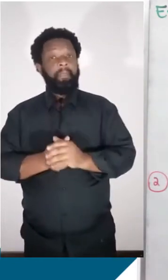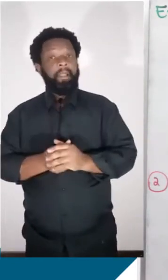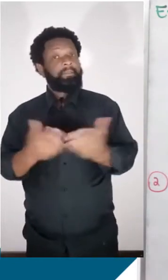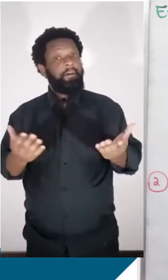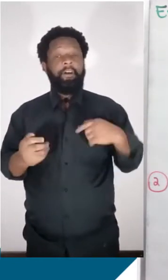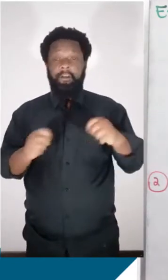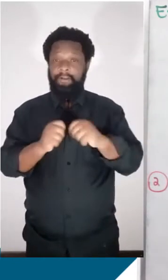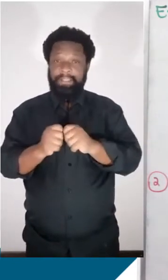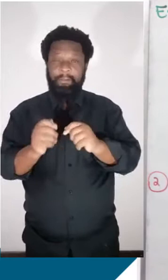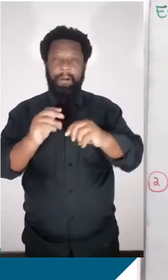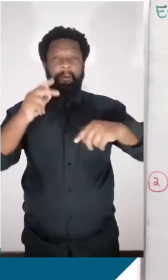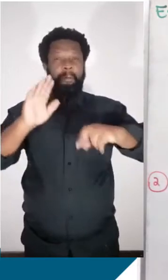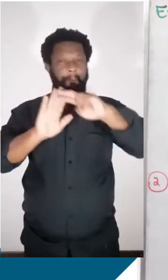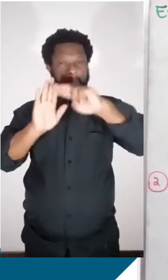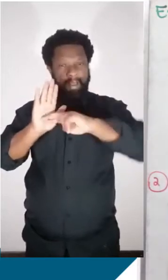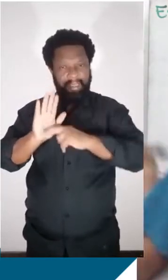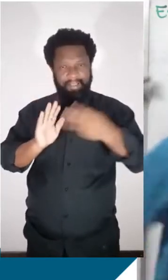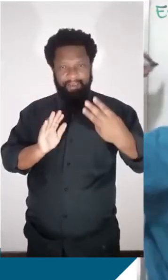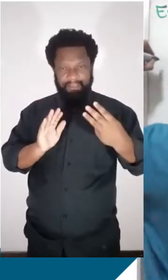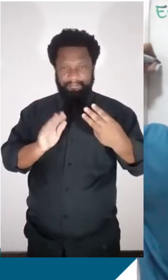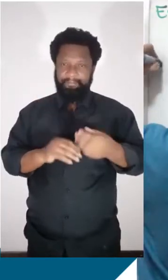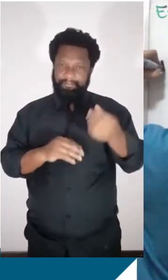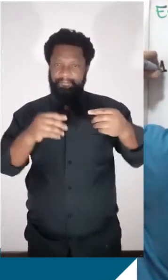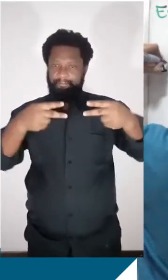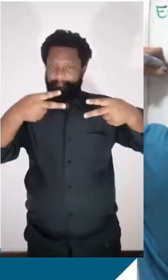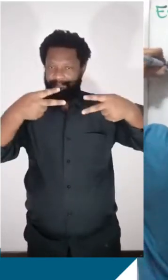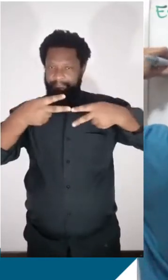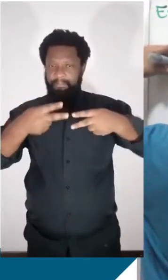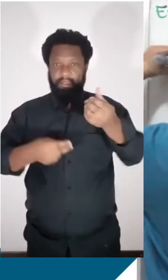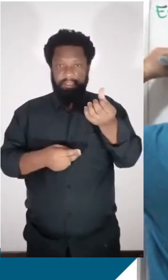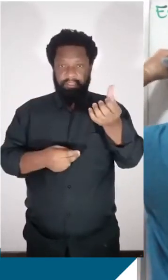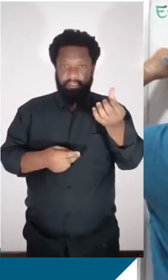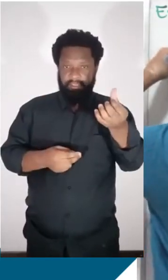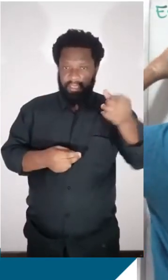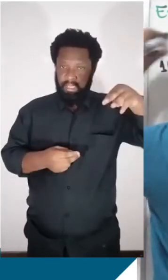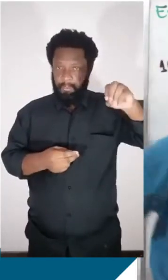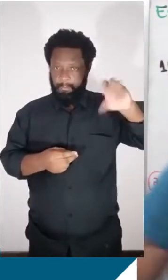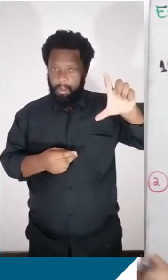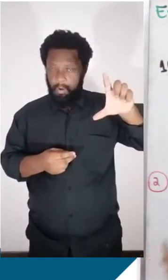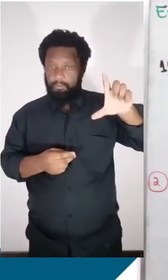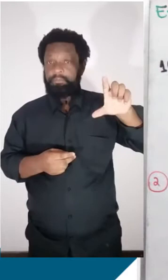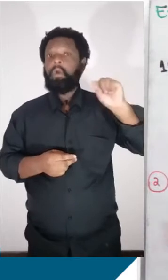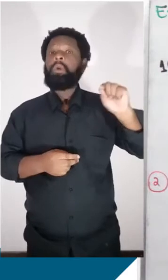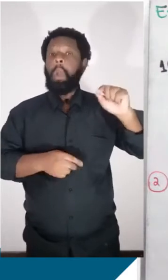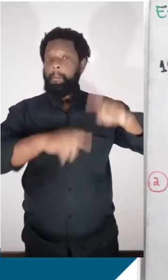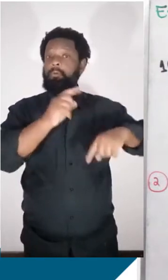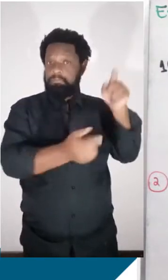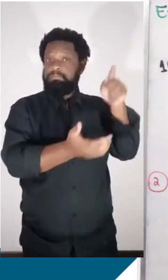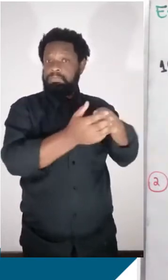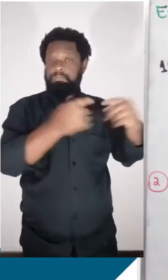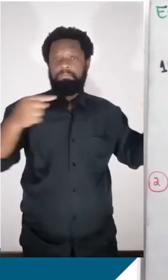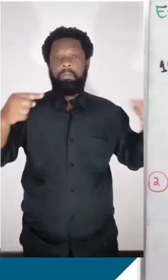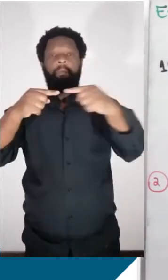estão associados. Vou fazer aqui uma regra de 3. 16 mol é o meu produto